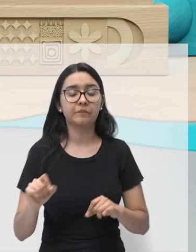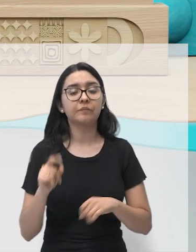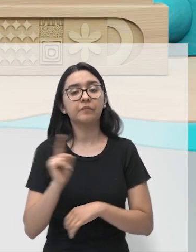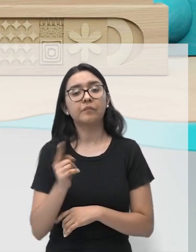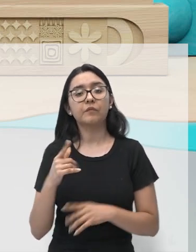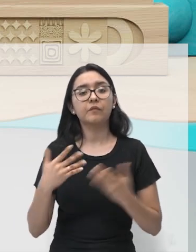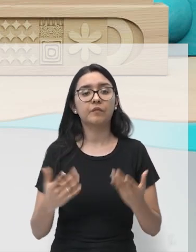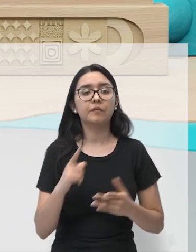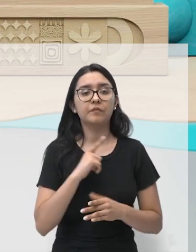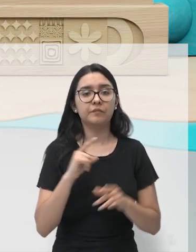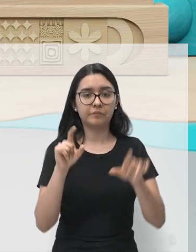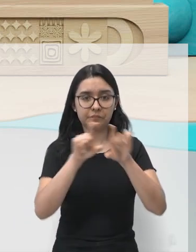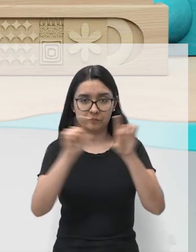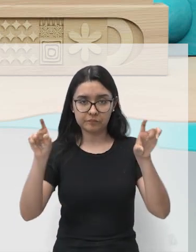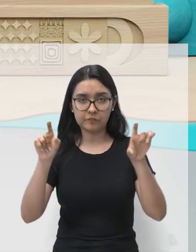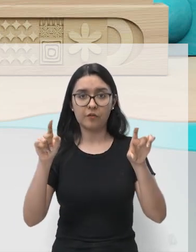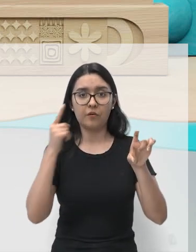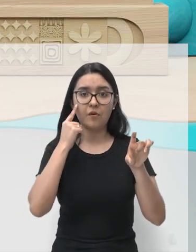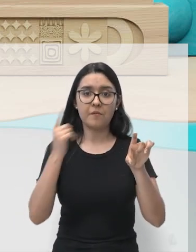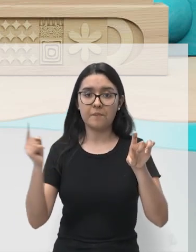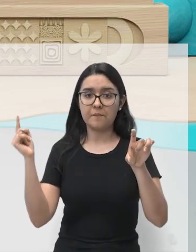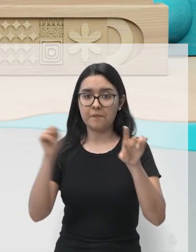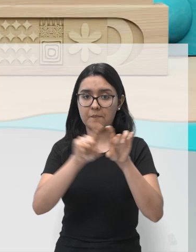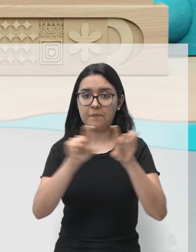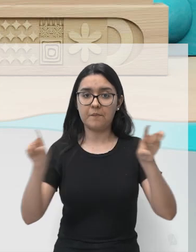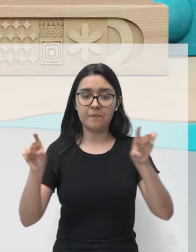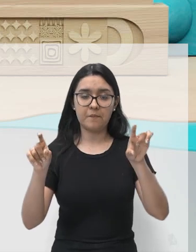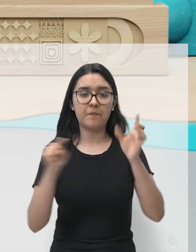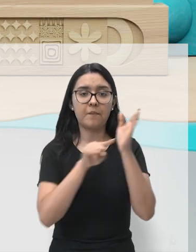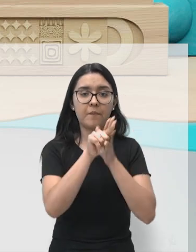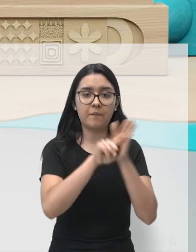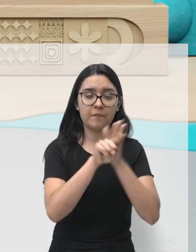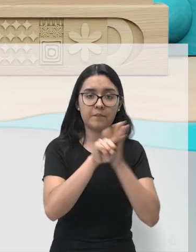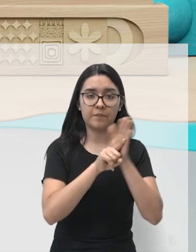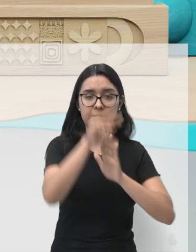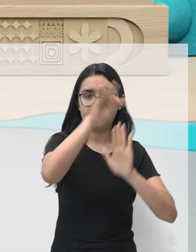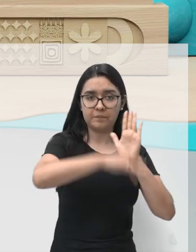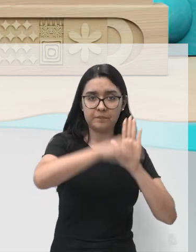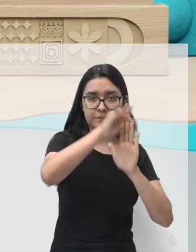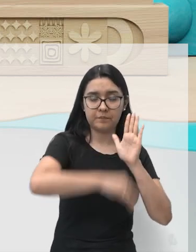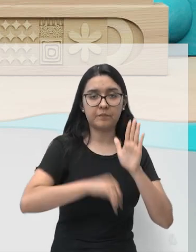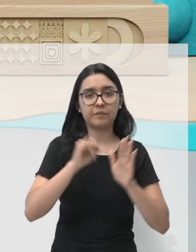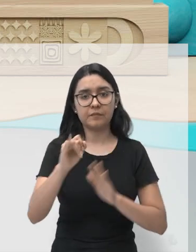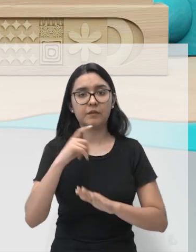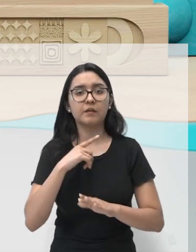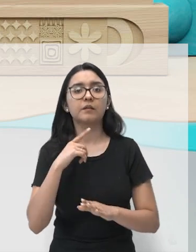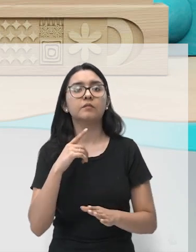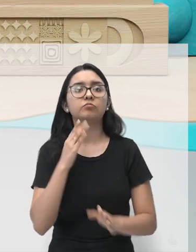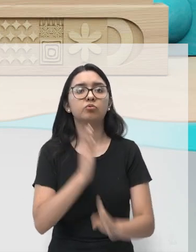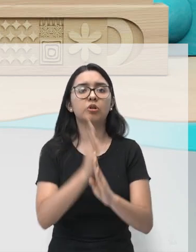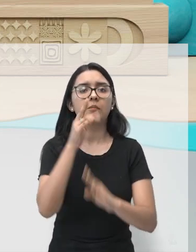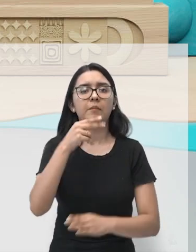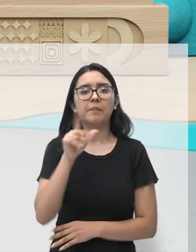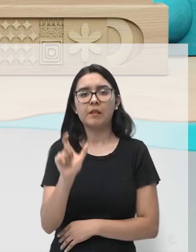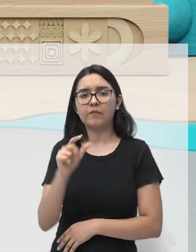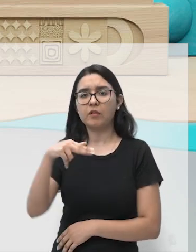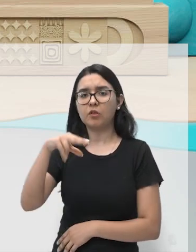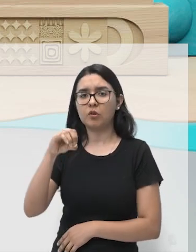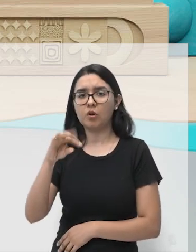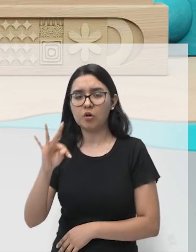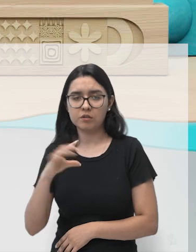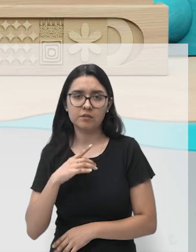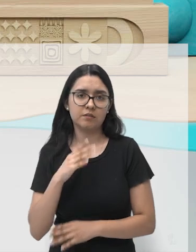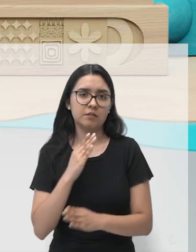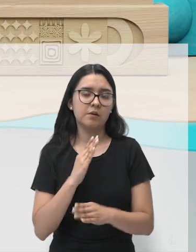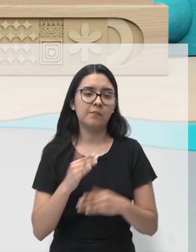aqui, você pega esse trecho que está aqui e você vai para o texto e procura se tem a palavra not. Se não tiver, você já sabe